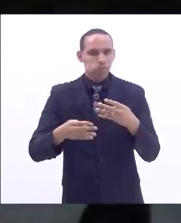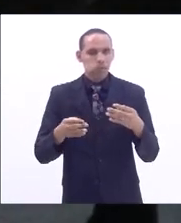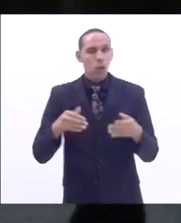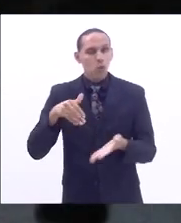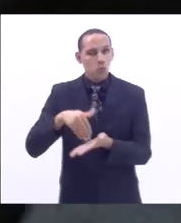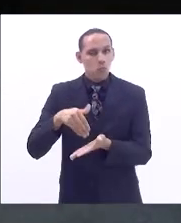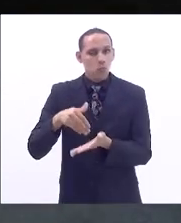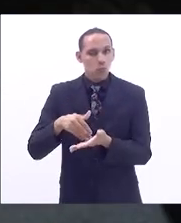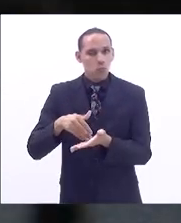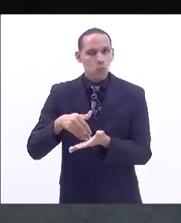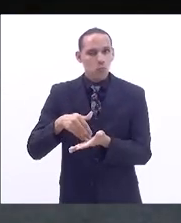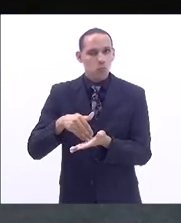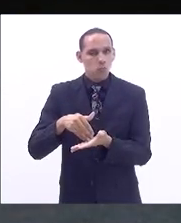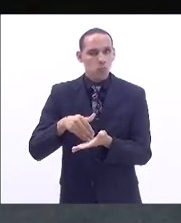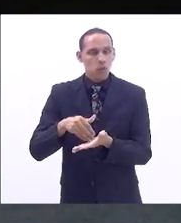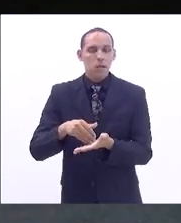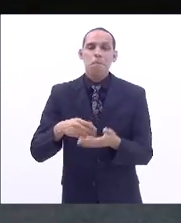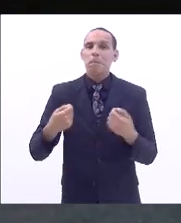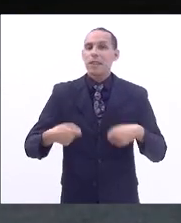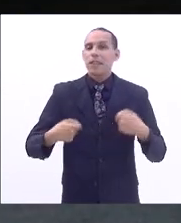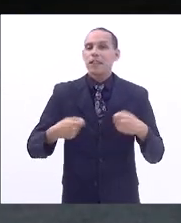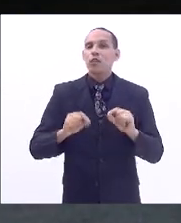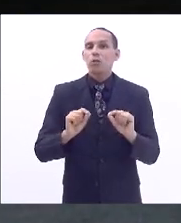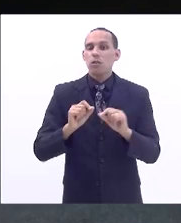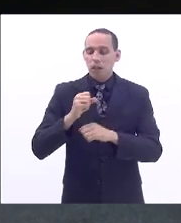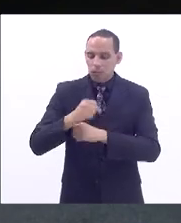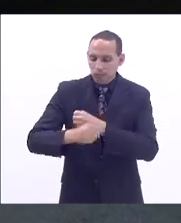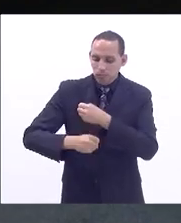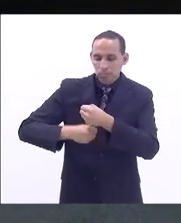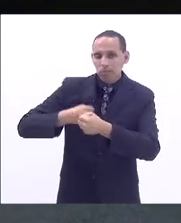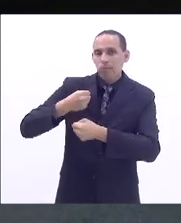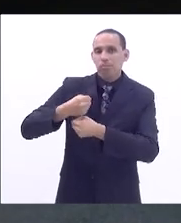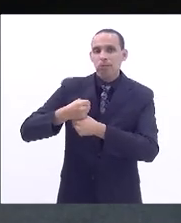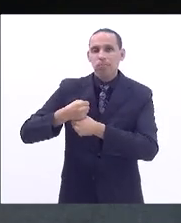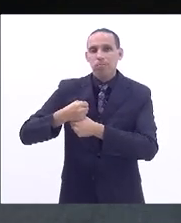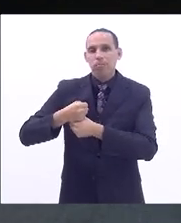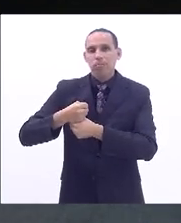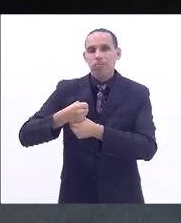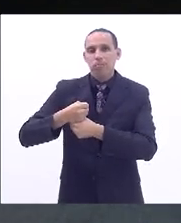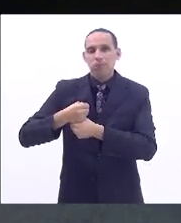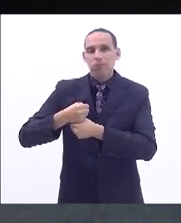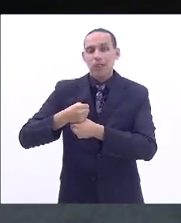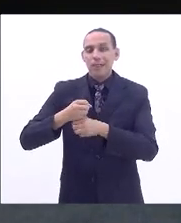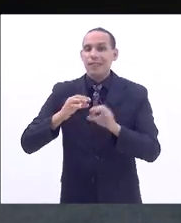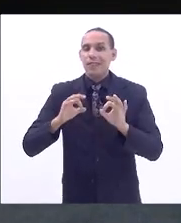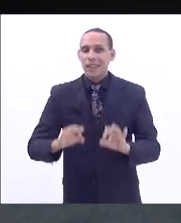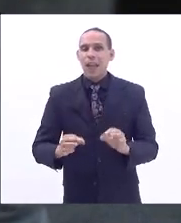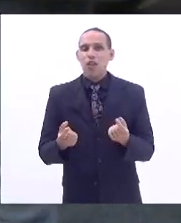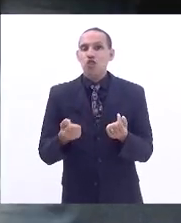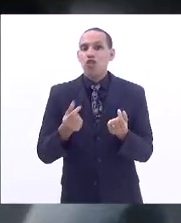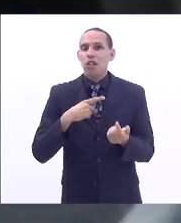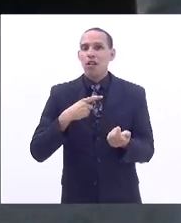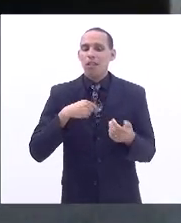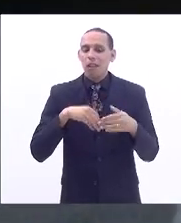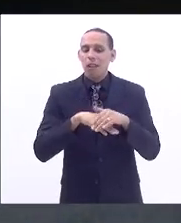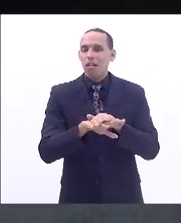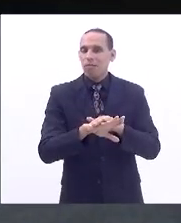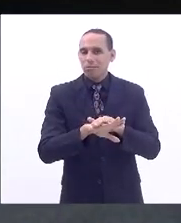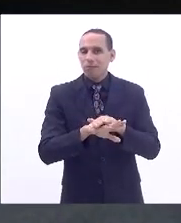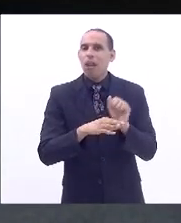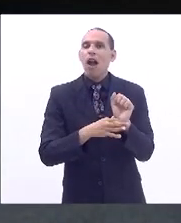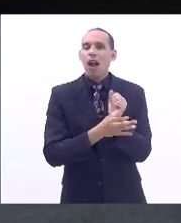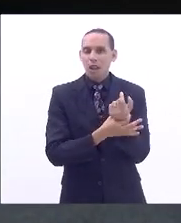você tem que garantir no ano seguinte e o dinheiro em caixa é